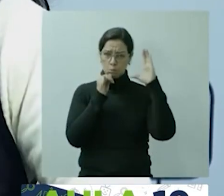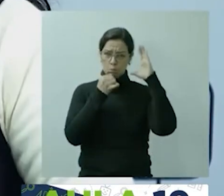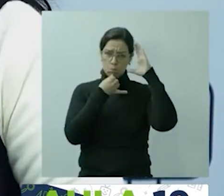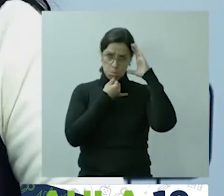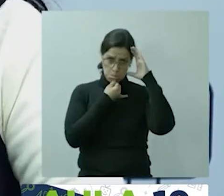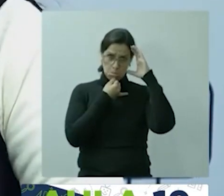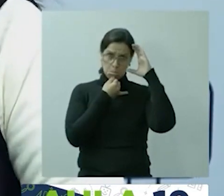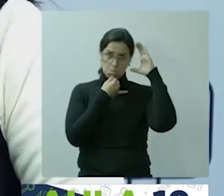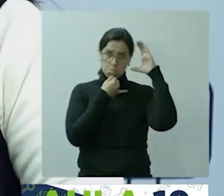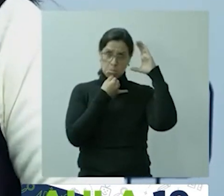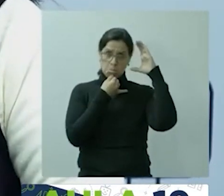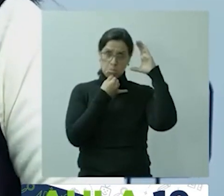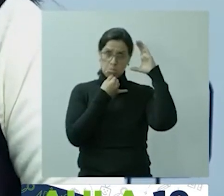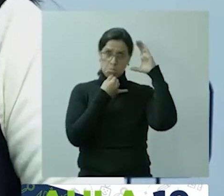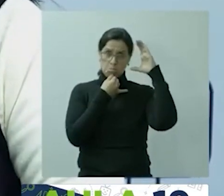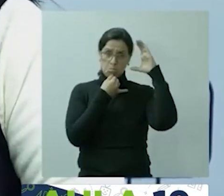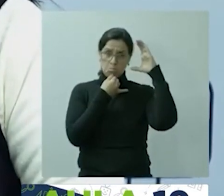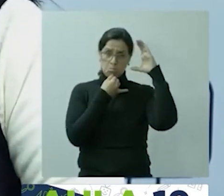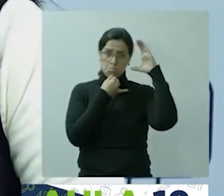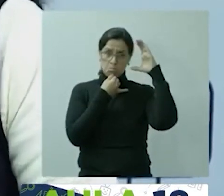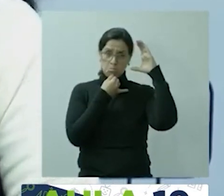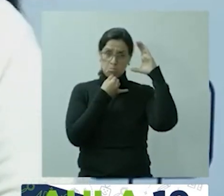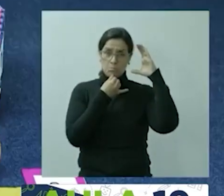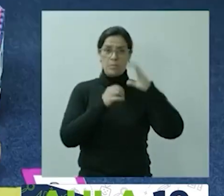aí junto comigo.